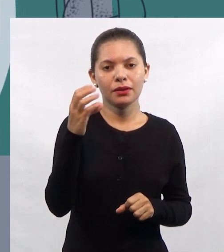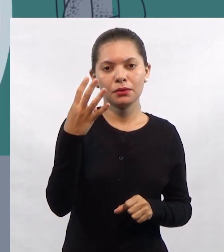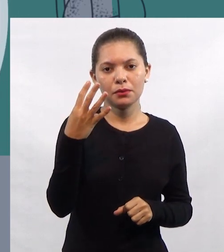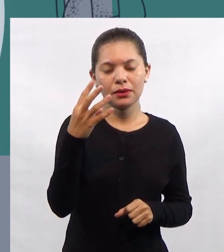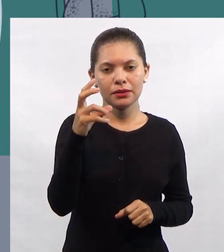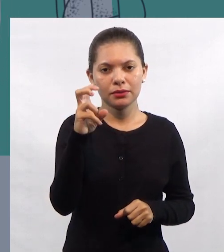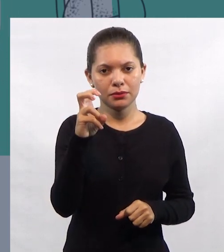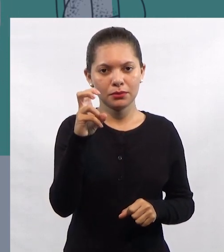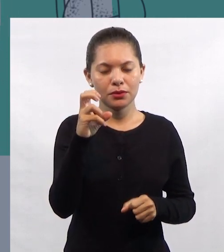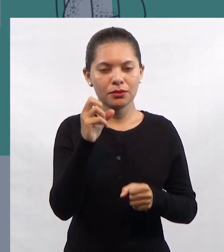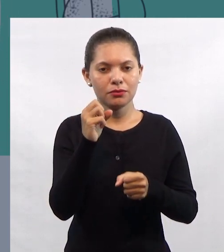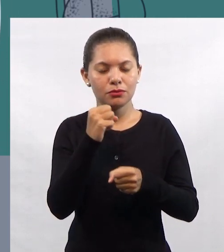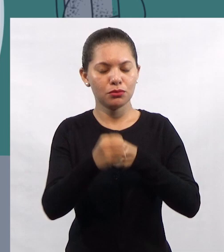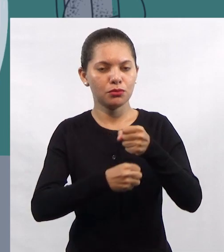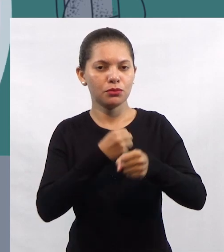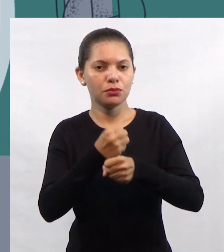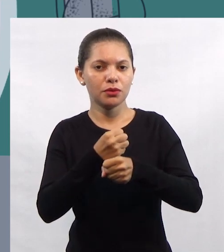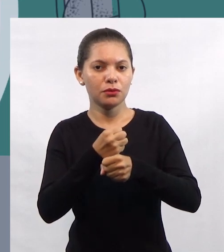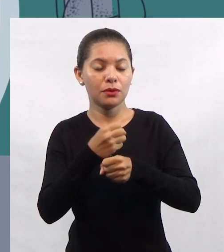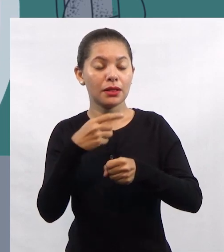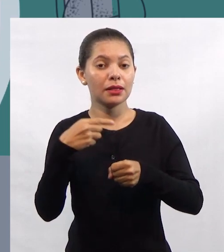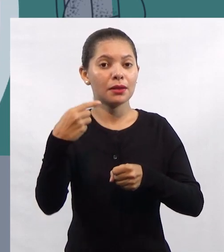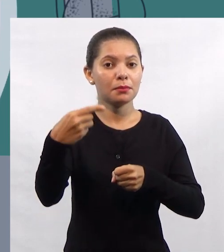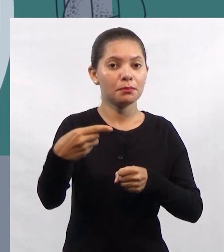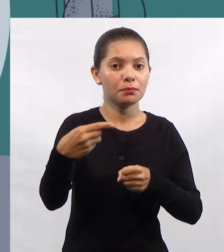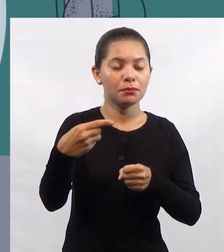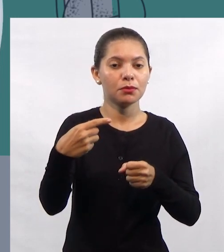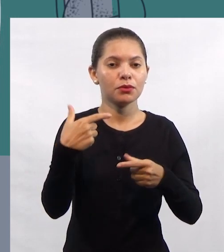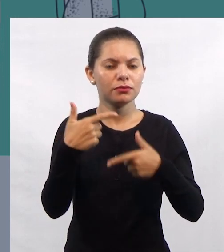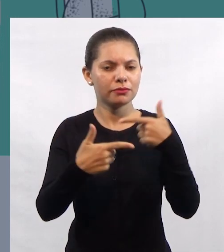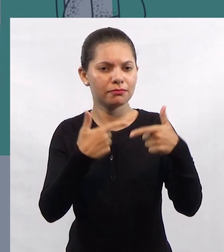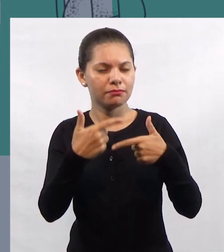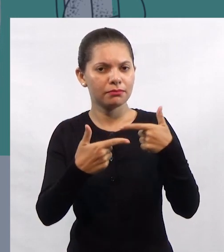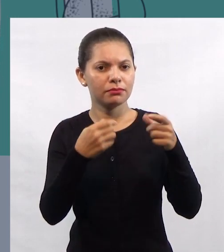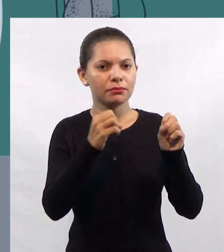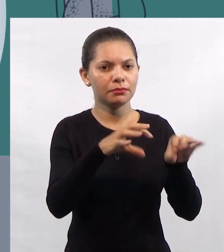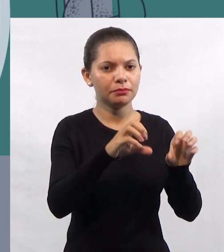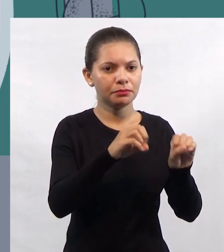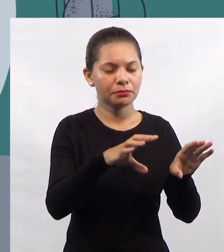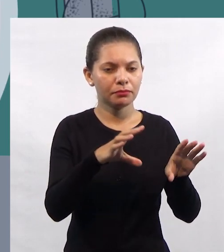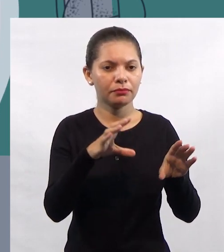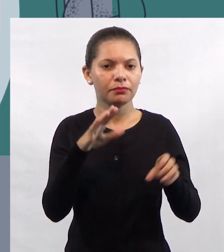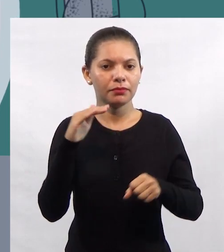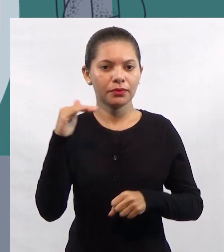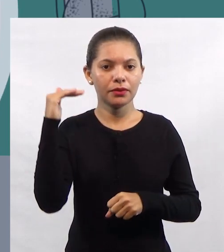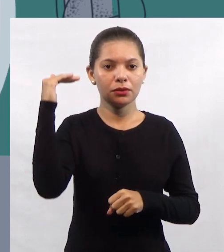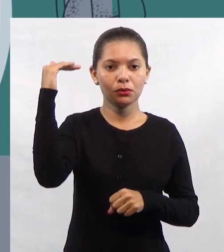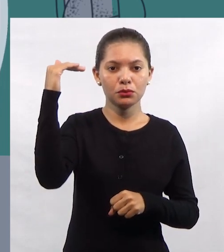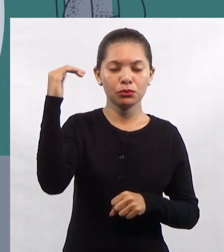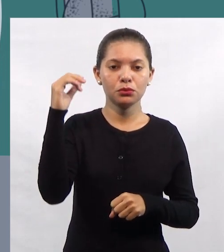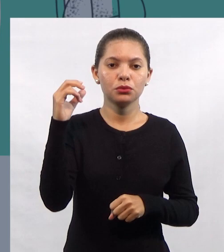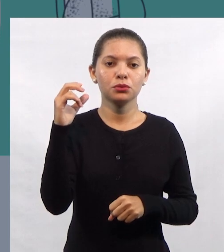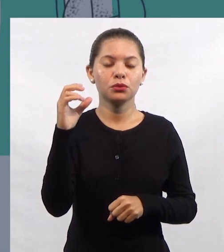em 1942. Depois, a gente teve o Serviço de Educação de Adultos, que foi em